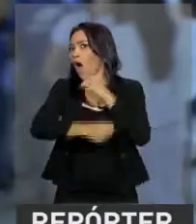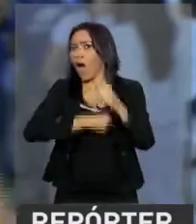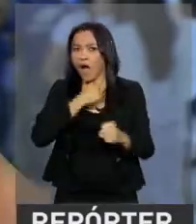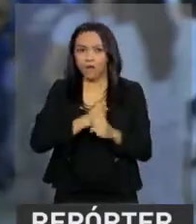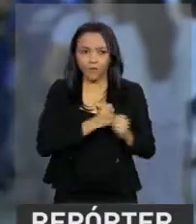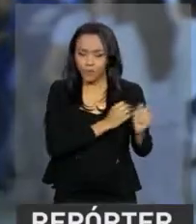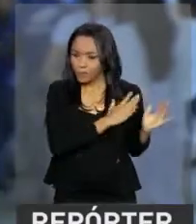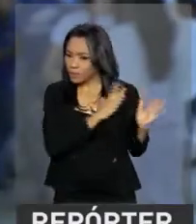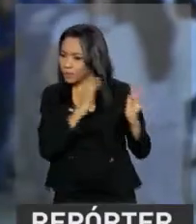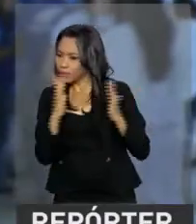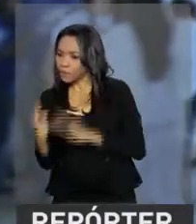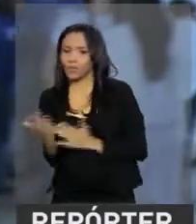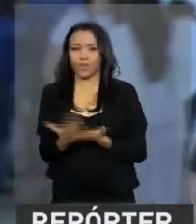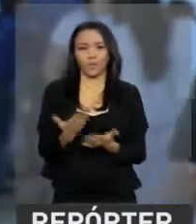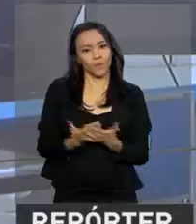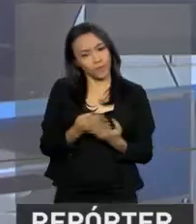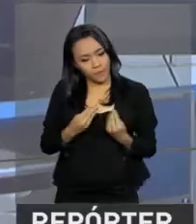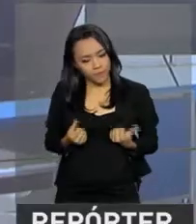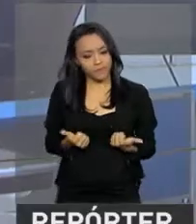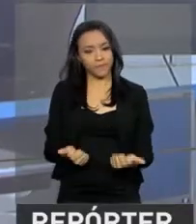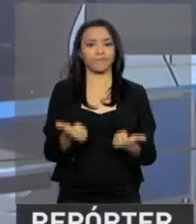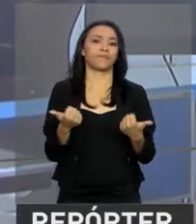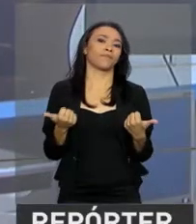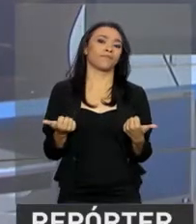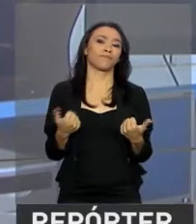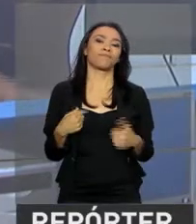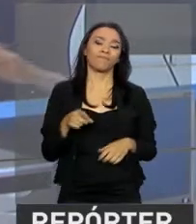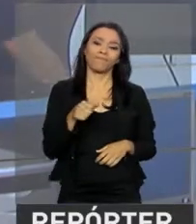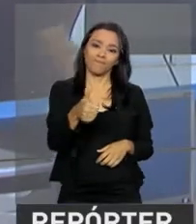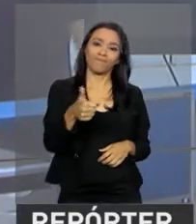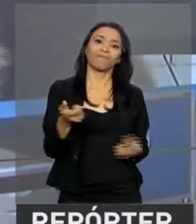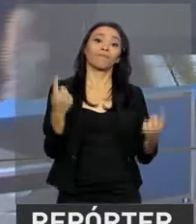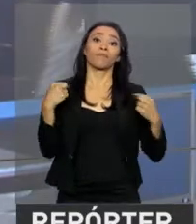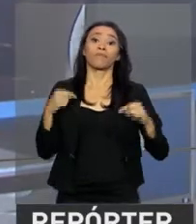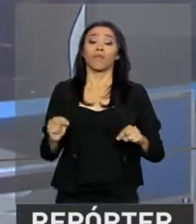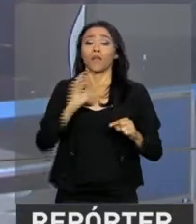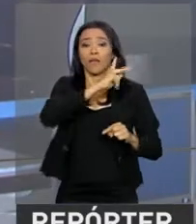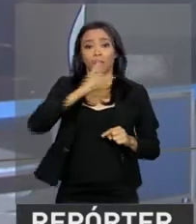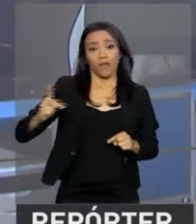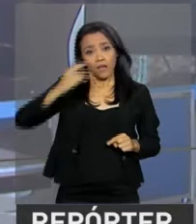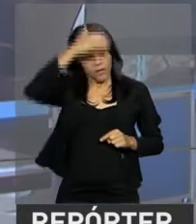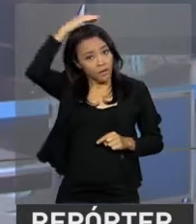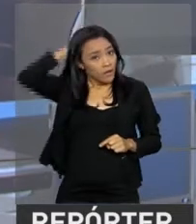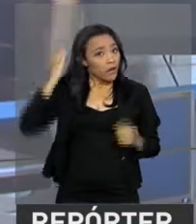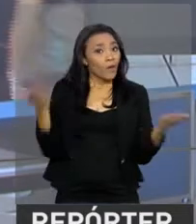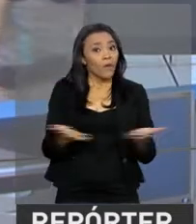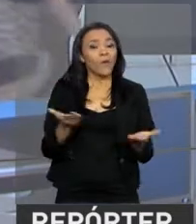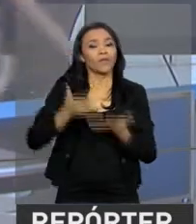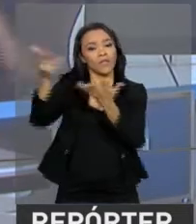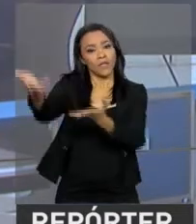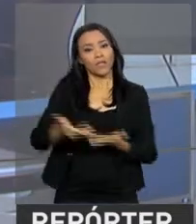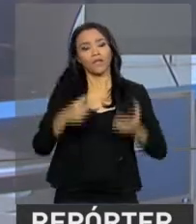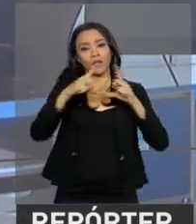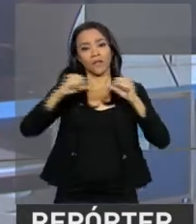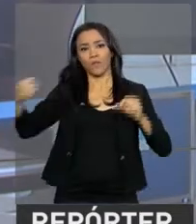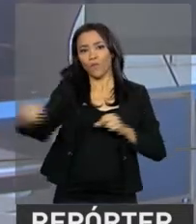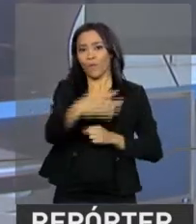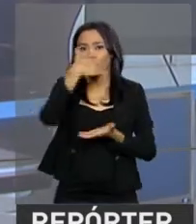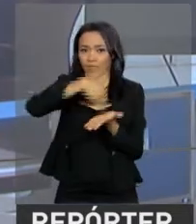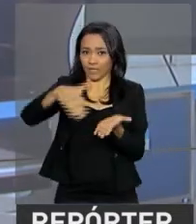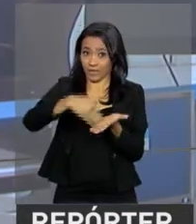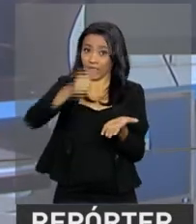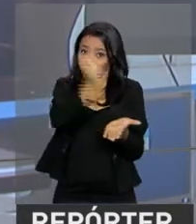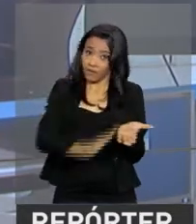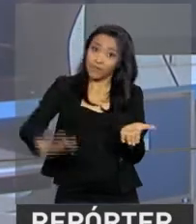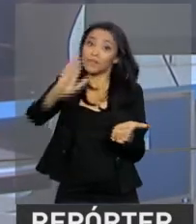revisar e mandar ver. Isso aí. E o presidente Michel Temer recebe hoje em Brasília o novo secretário-geral